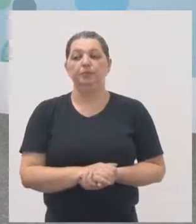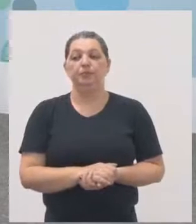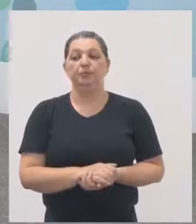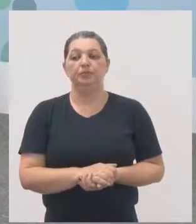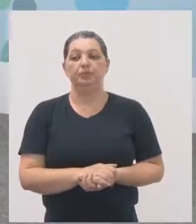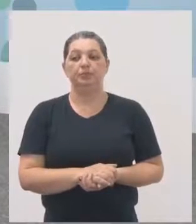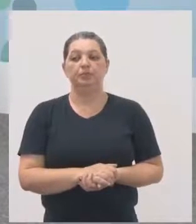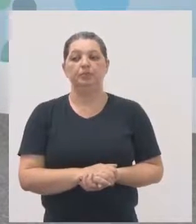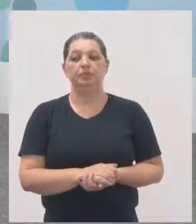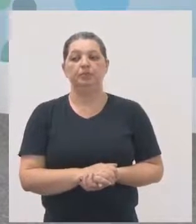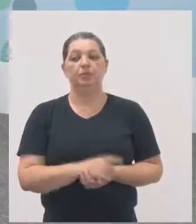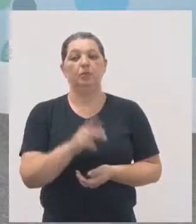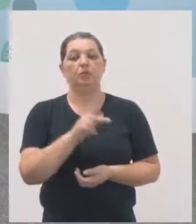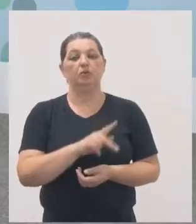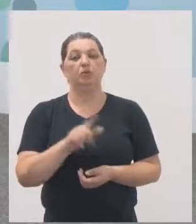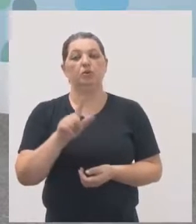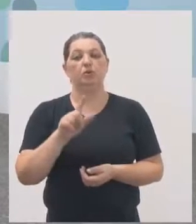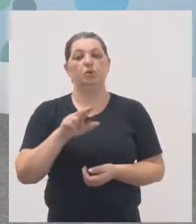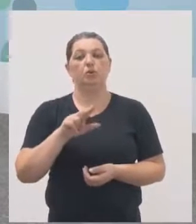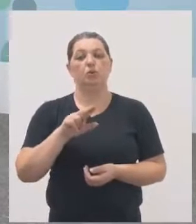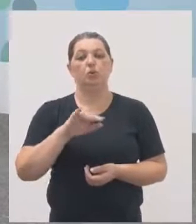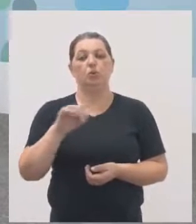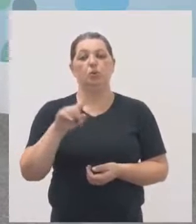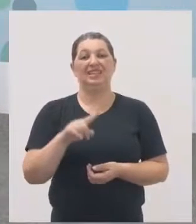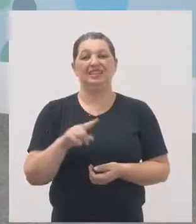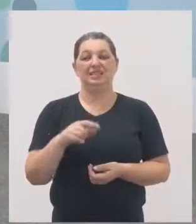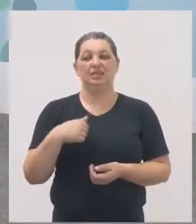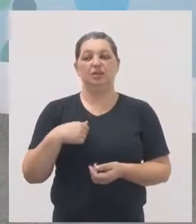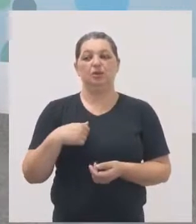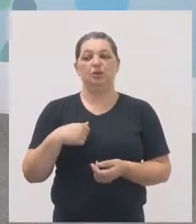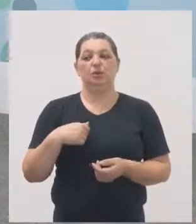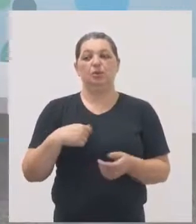Professor Luiz Carlos, eu fui procurar no